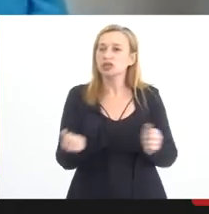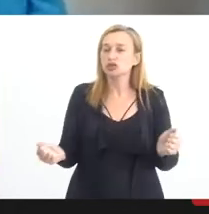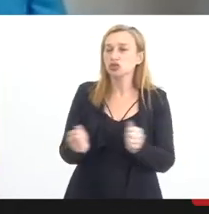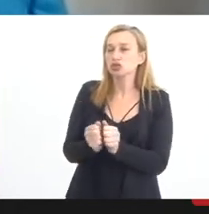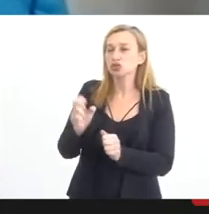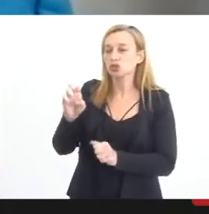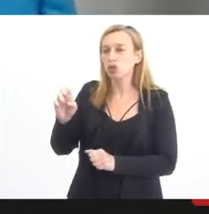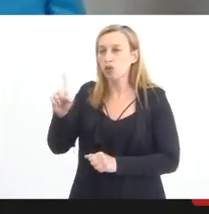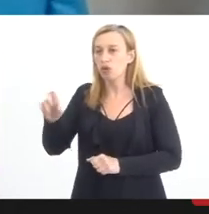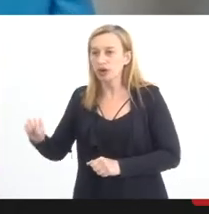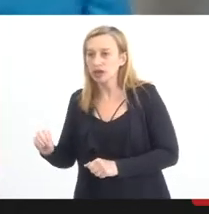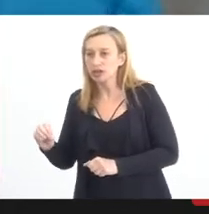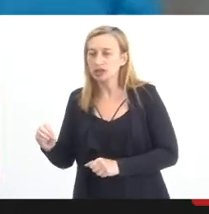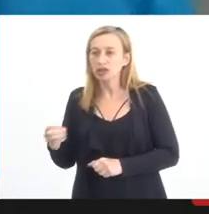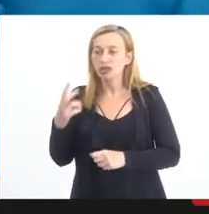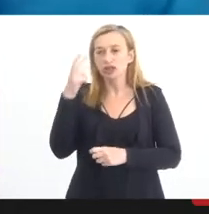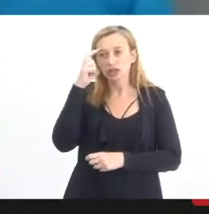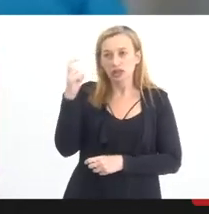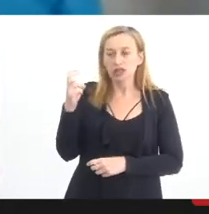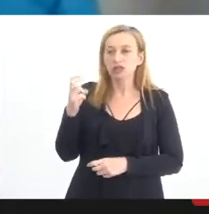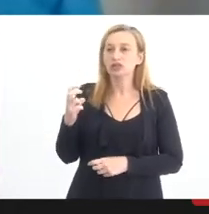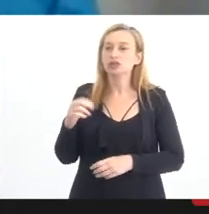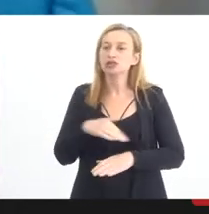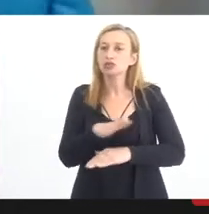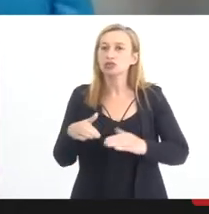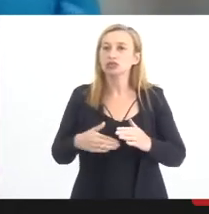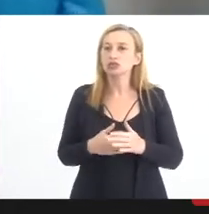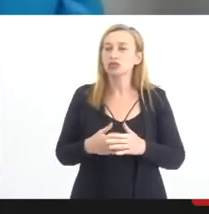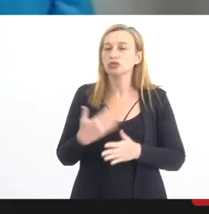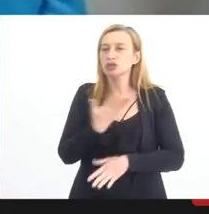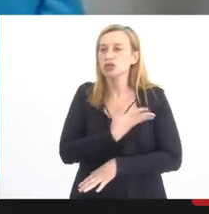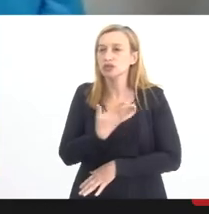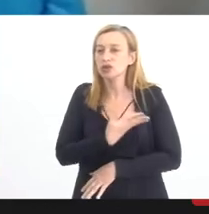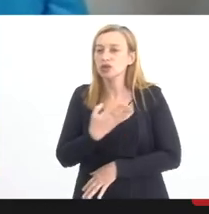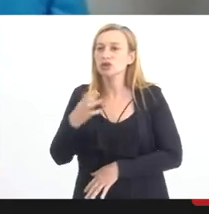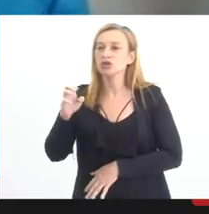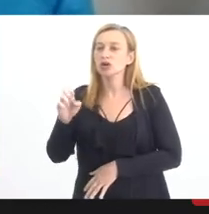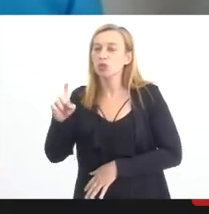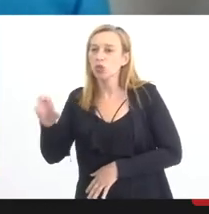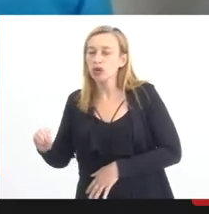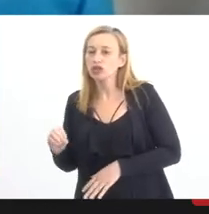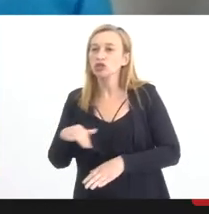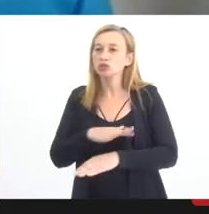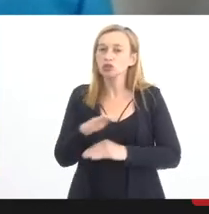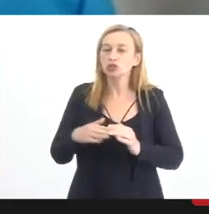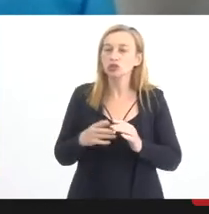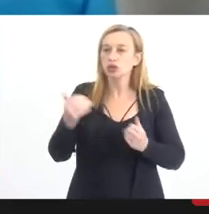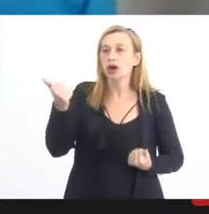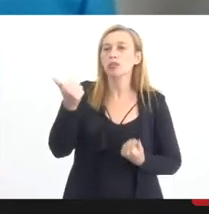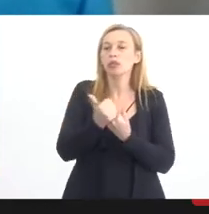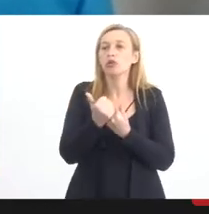a expertise dos colegas da UESO e com todo o apoio institucional